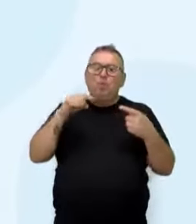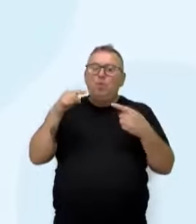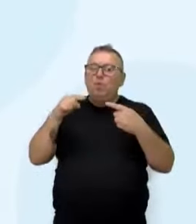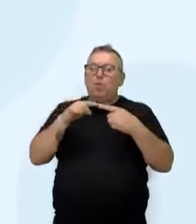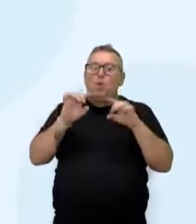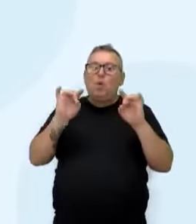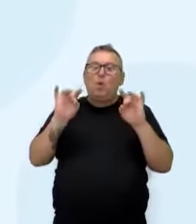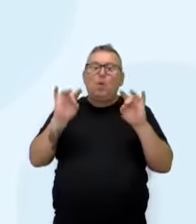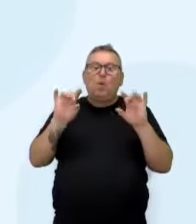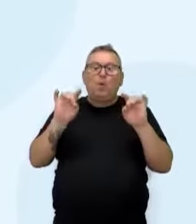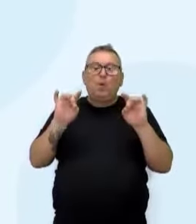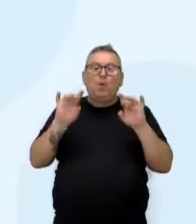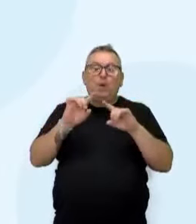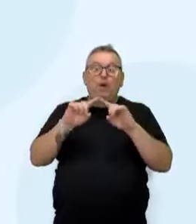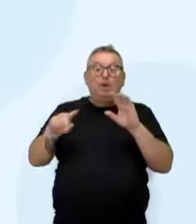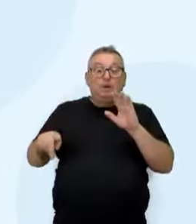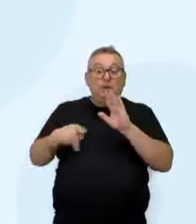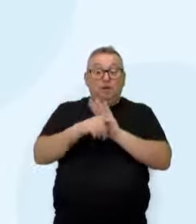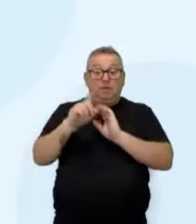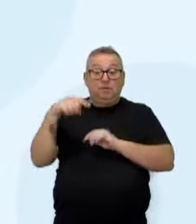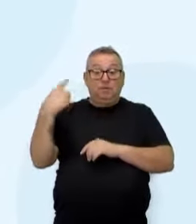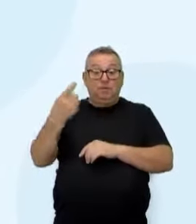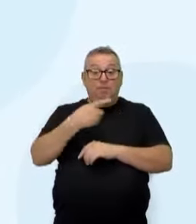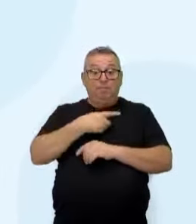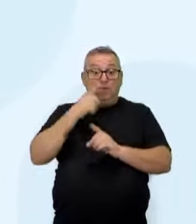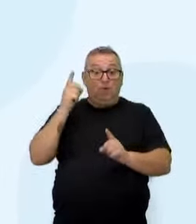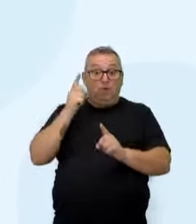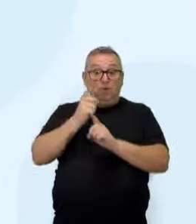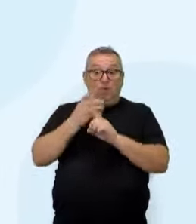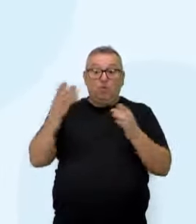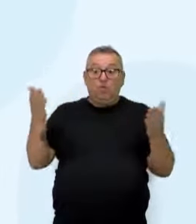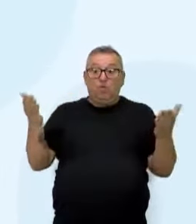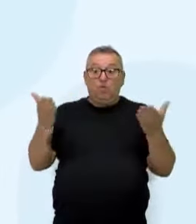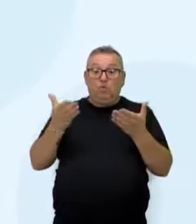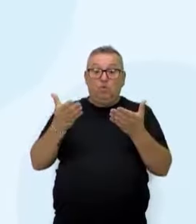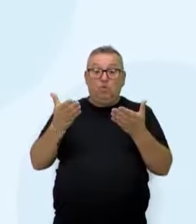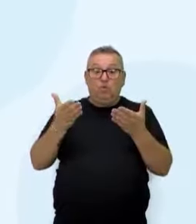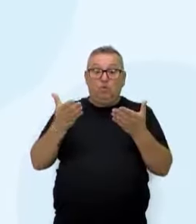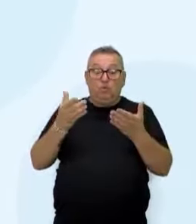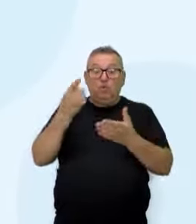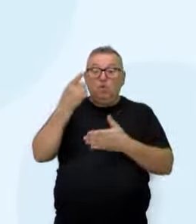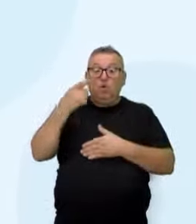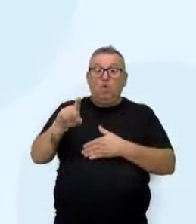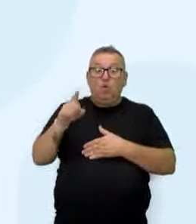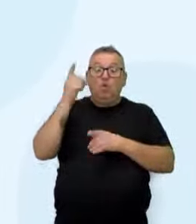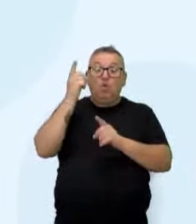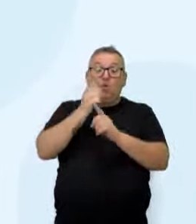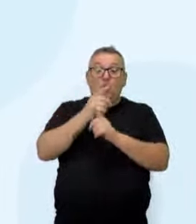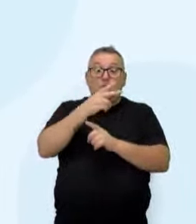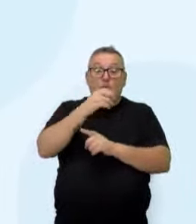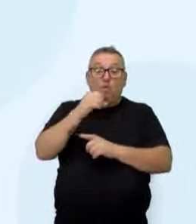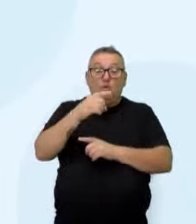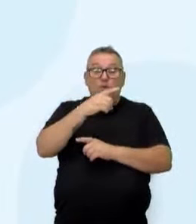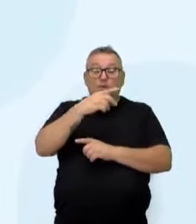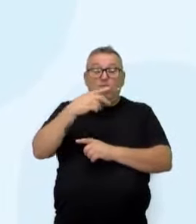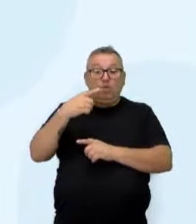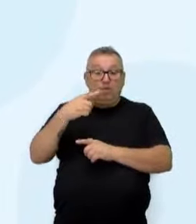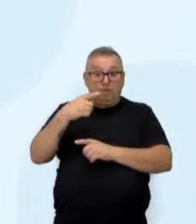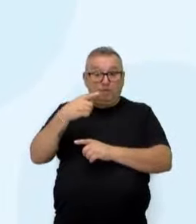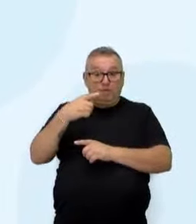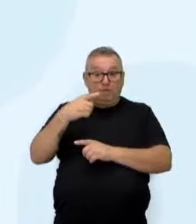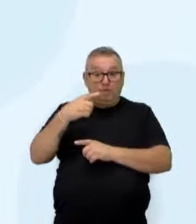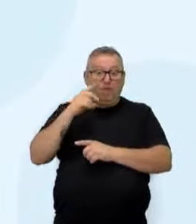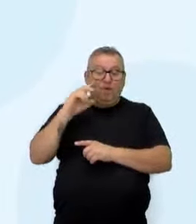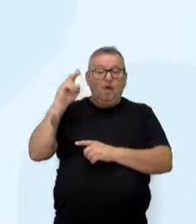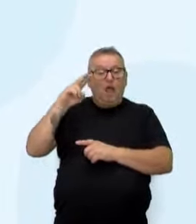objetivos específicos deste nosso encontro de hoje, nosso último encontro de 2021? É retomar, então, isso que